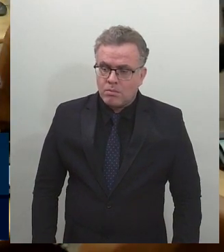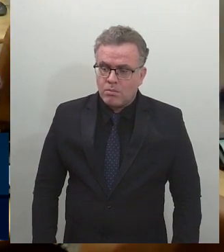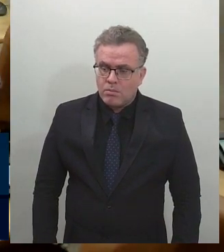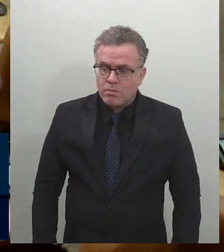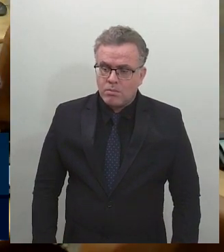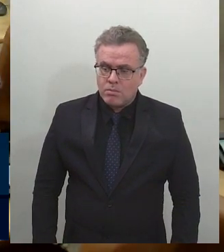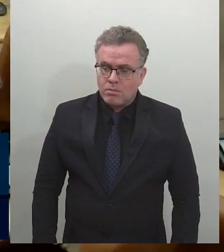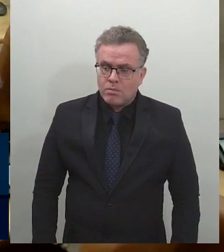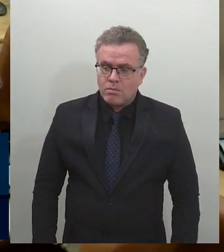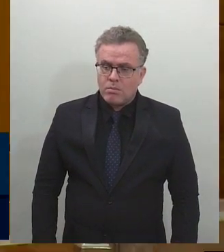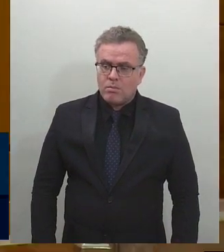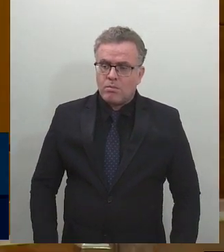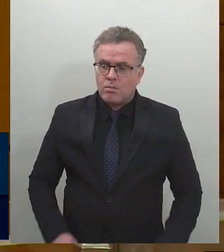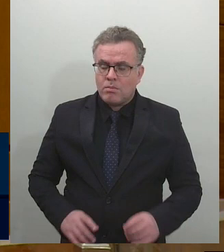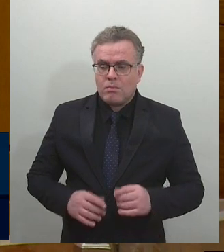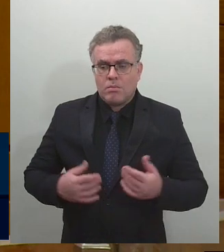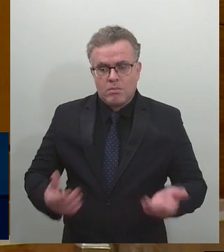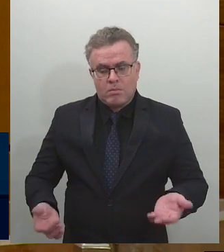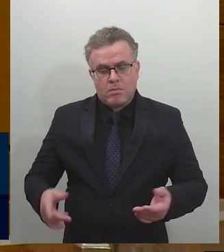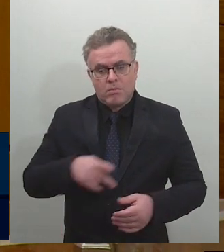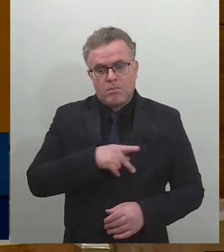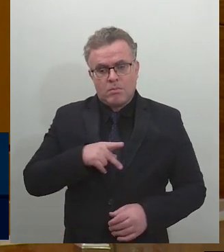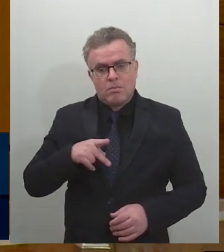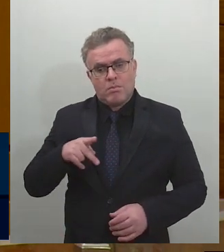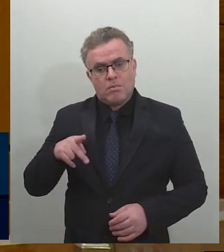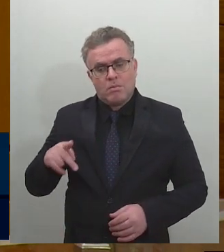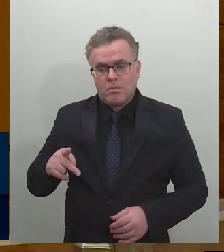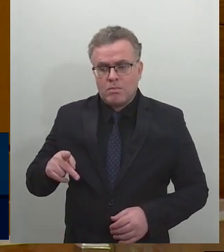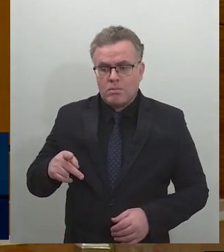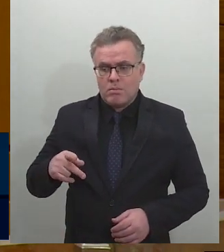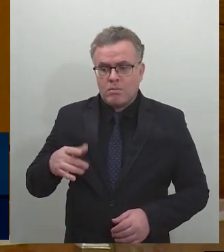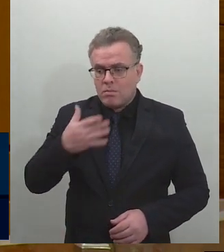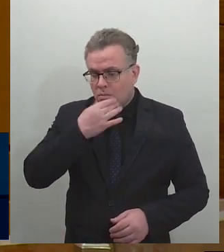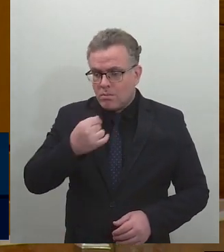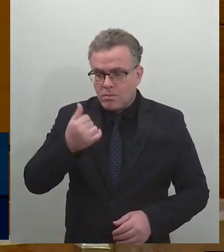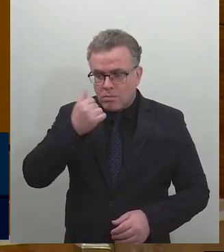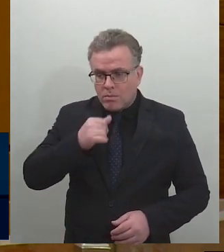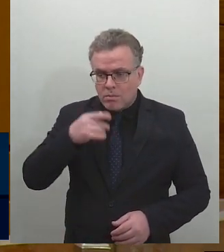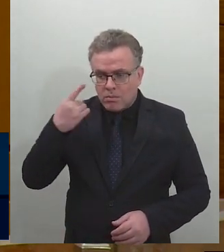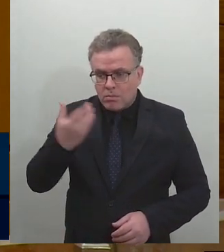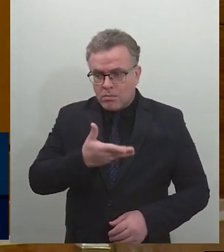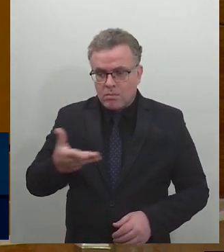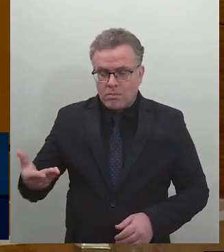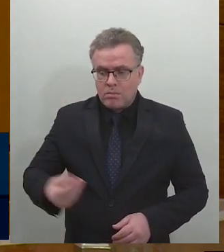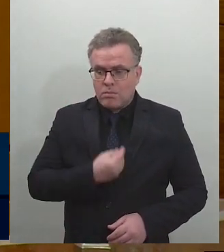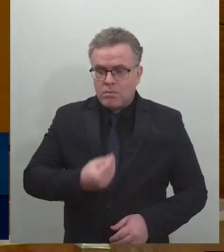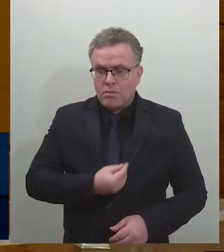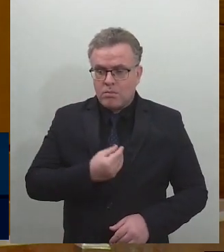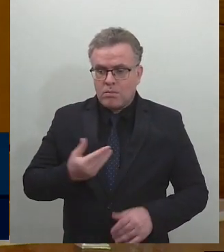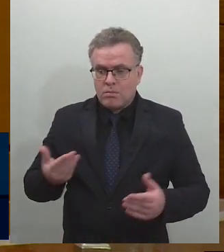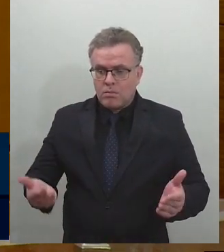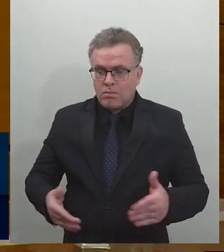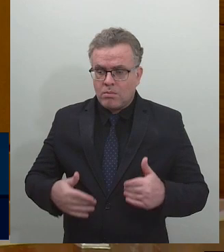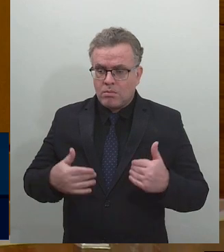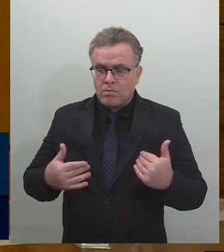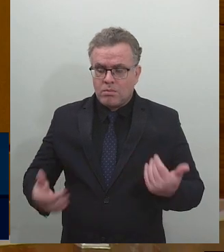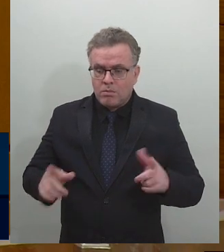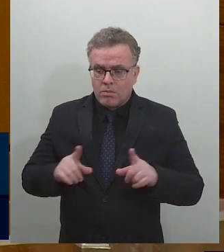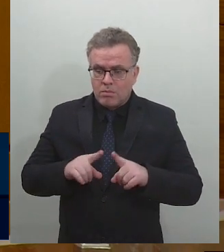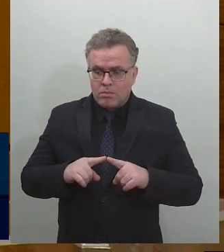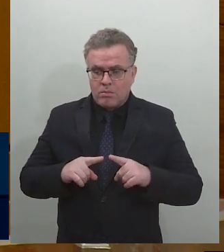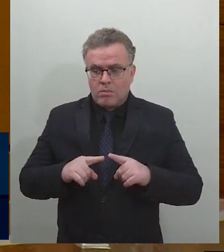Senhor presidente, colegas deputadas, colegas deputados, servidores da Assembleia,